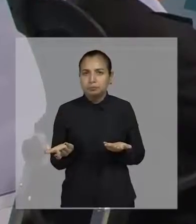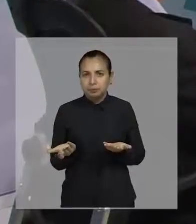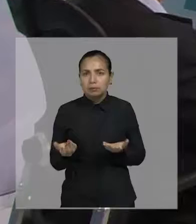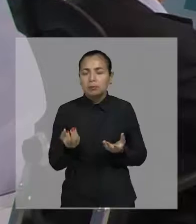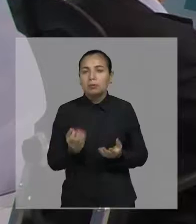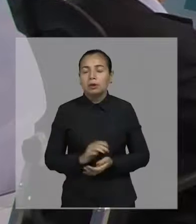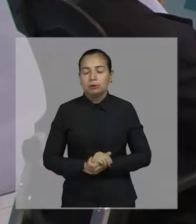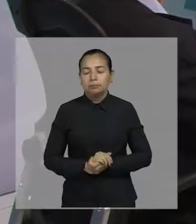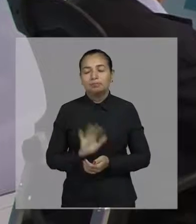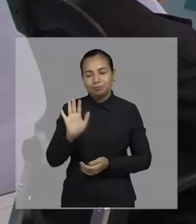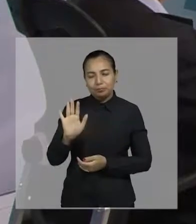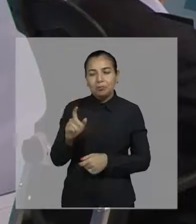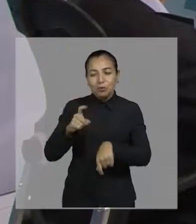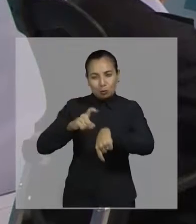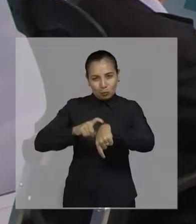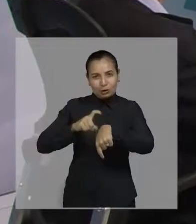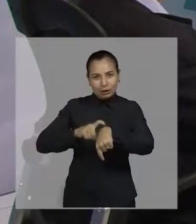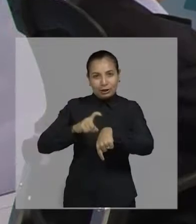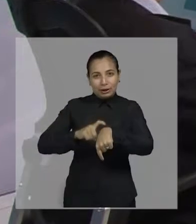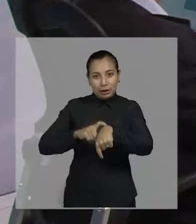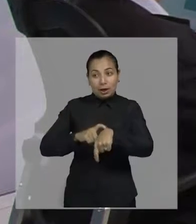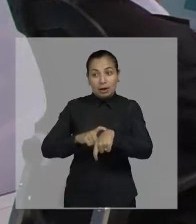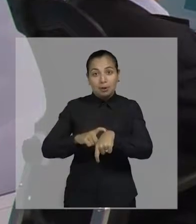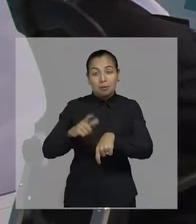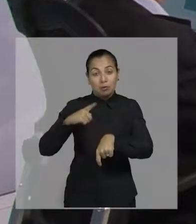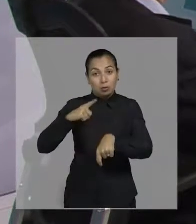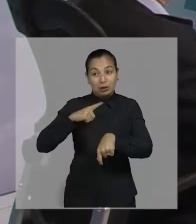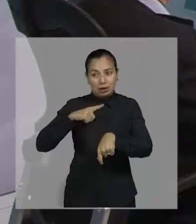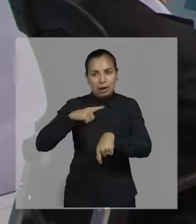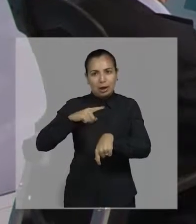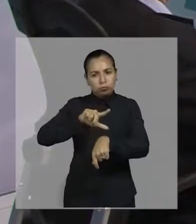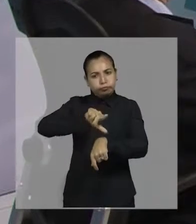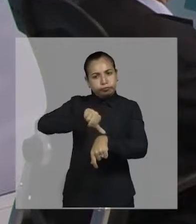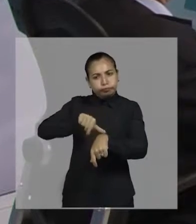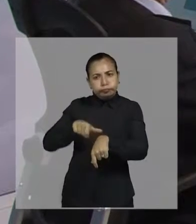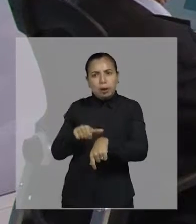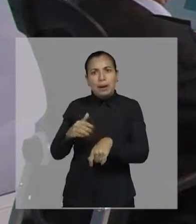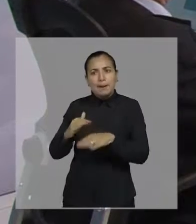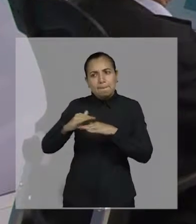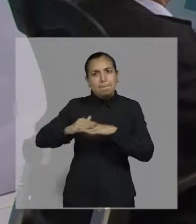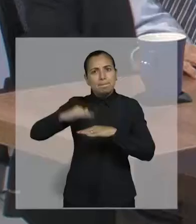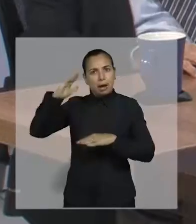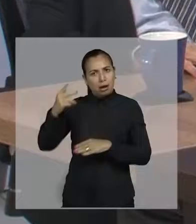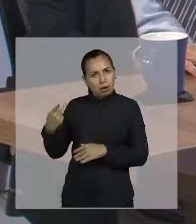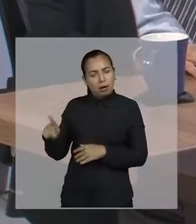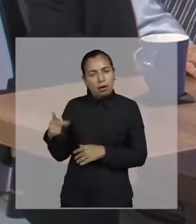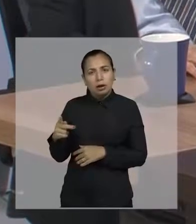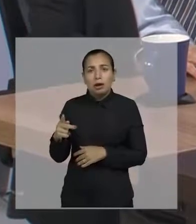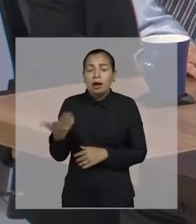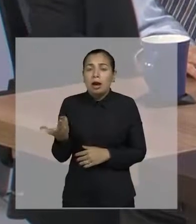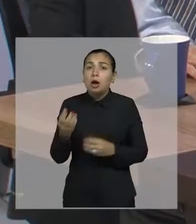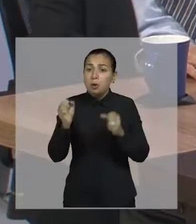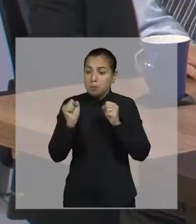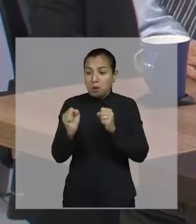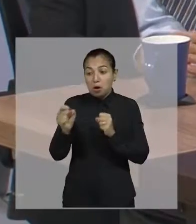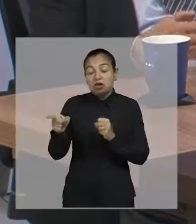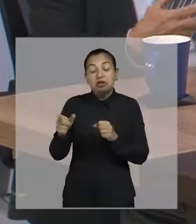o tempo maior é uma faca de dois gumes. Porque tanto um candidato pode sair